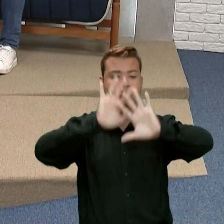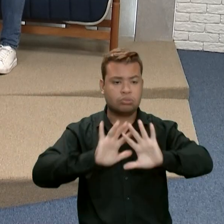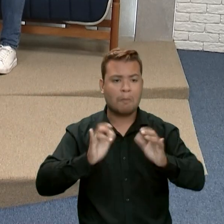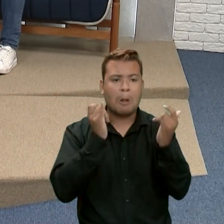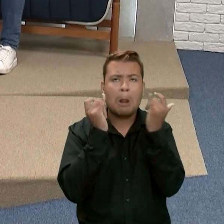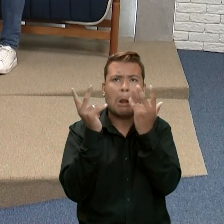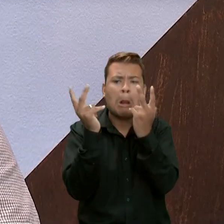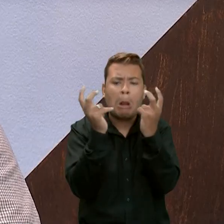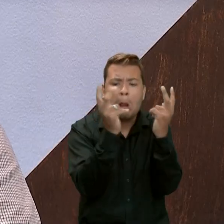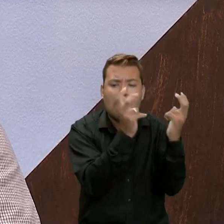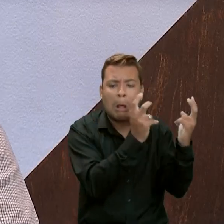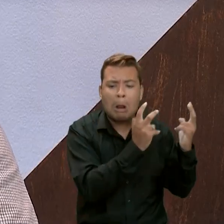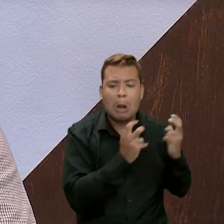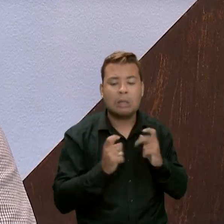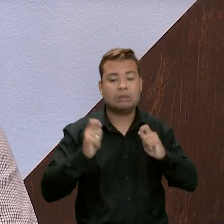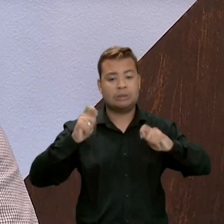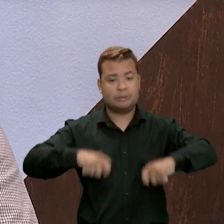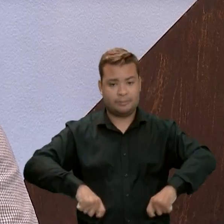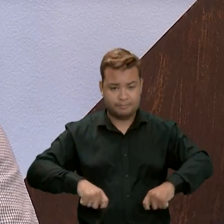informações da